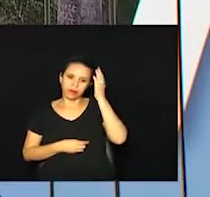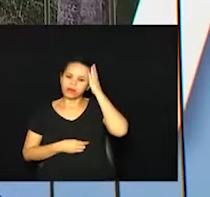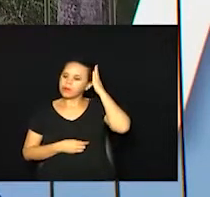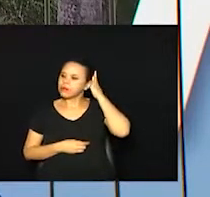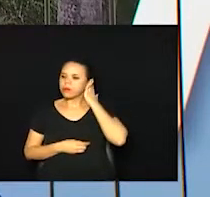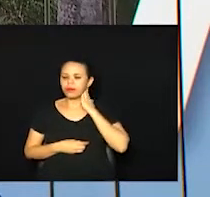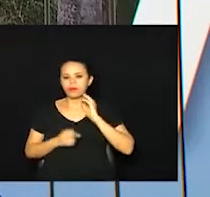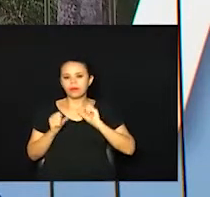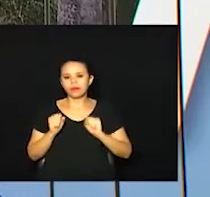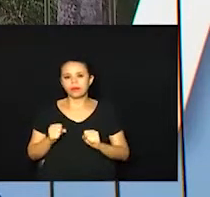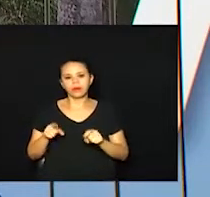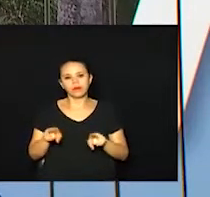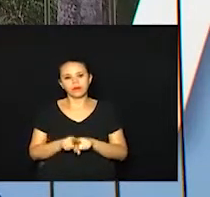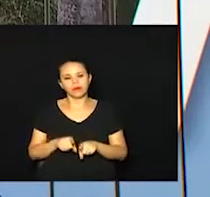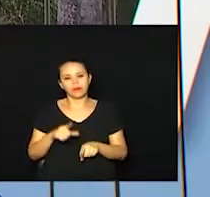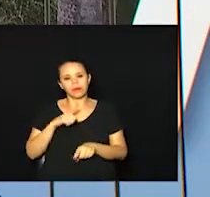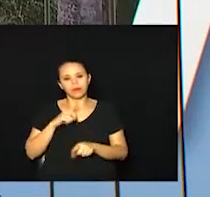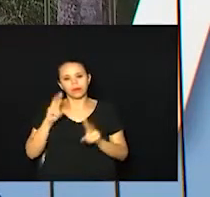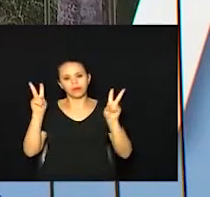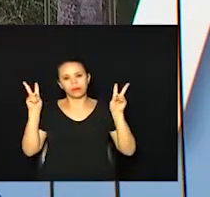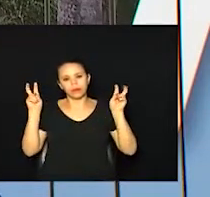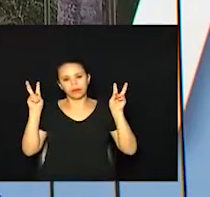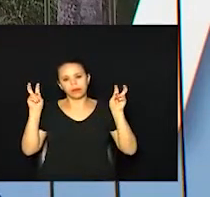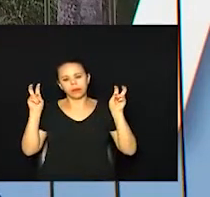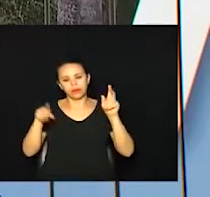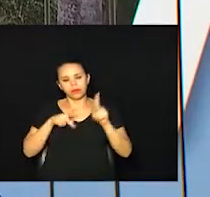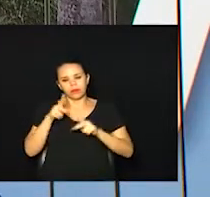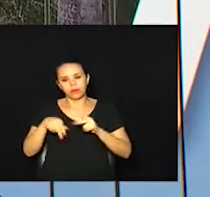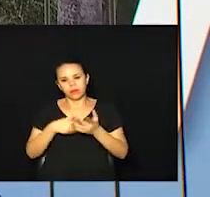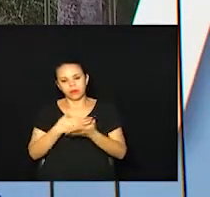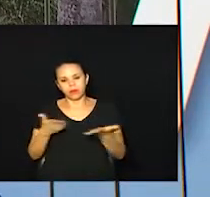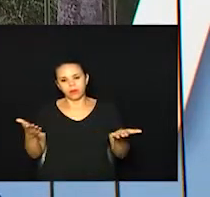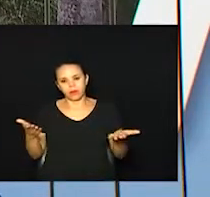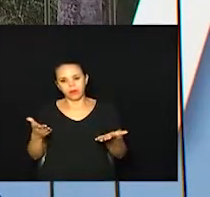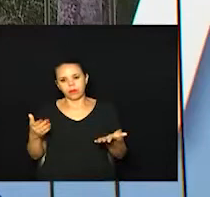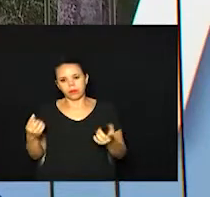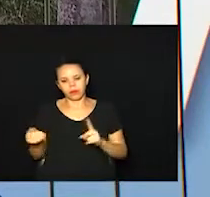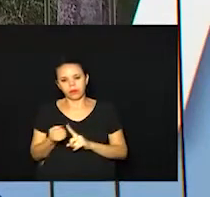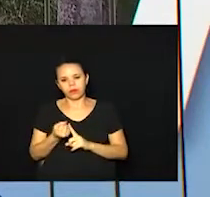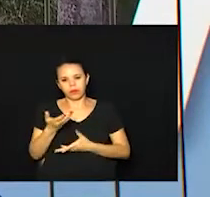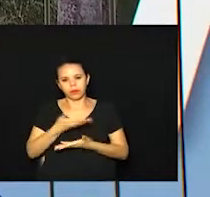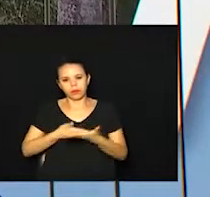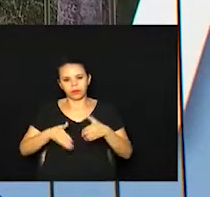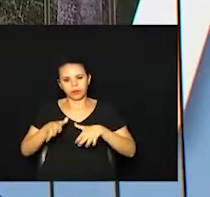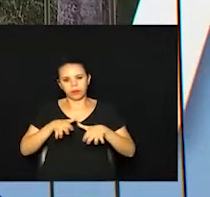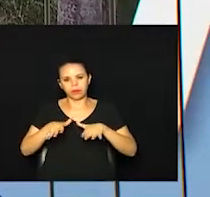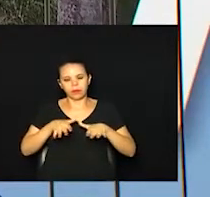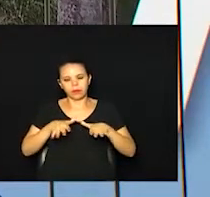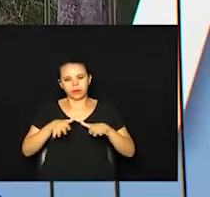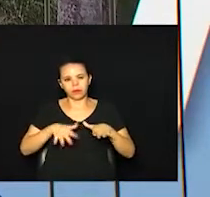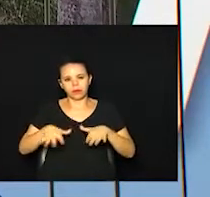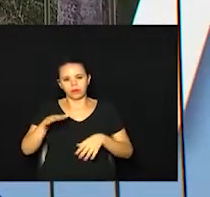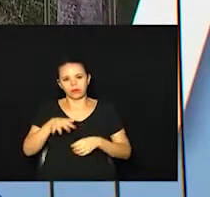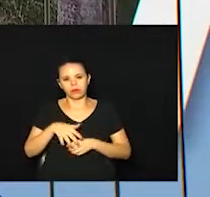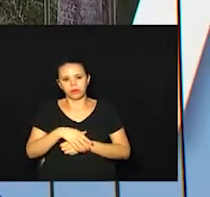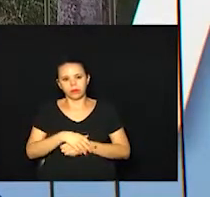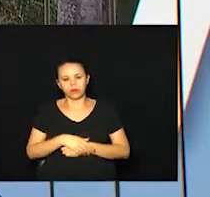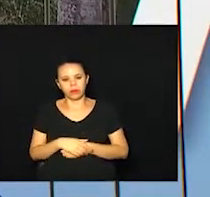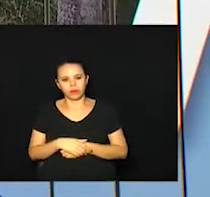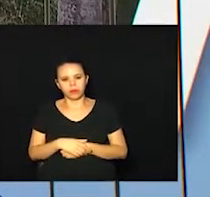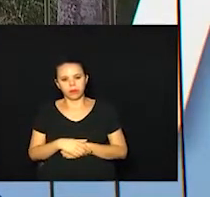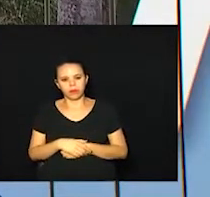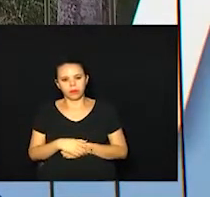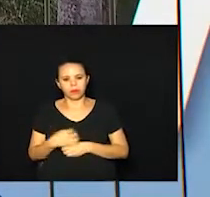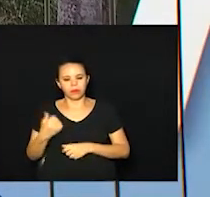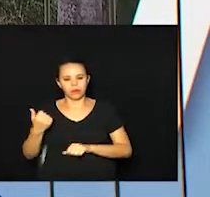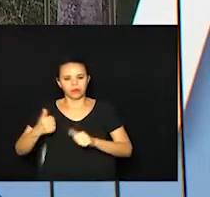poder pautar essas questões populares, sociais, que vêm dos movimentos sociais, enfim. Então, a